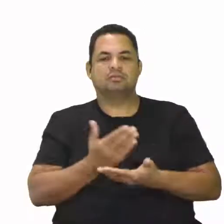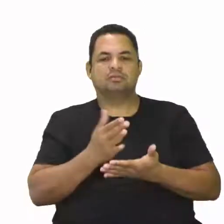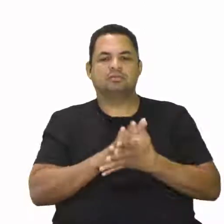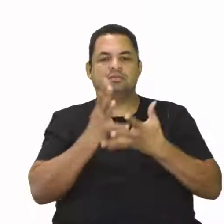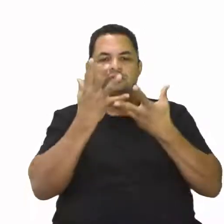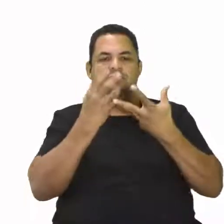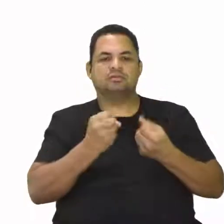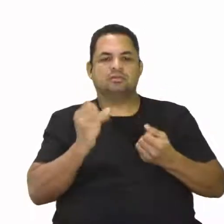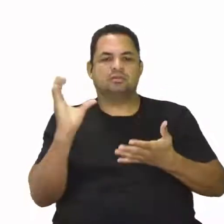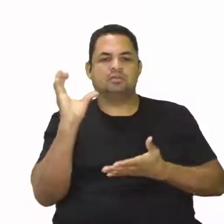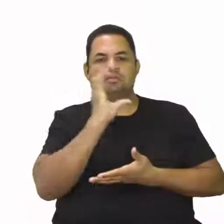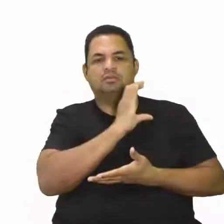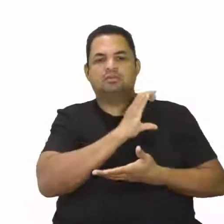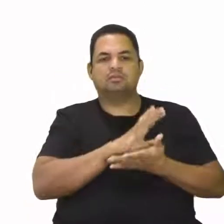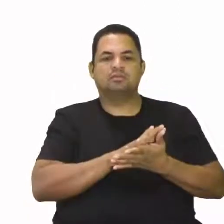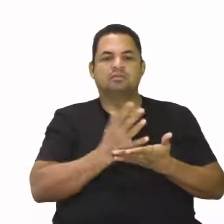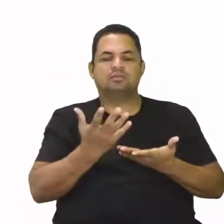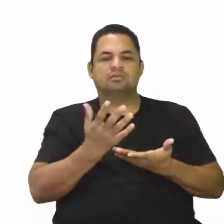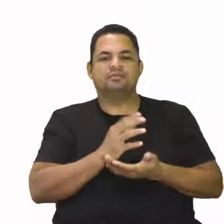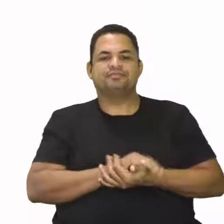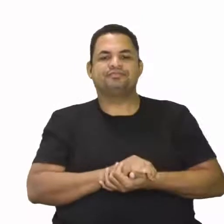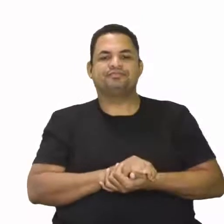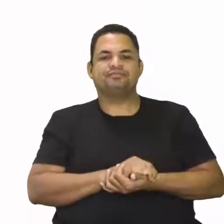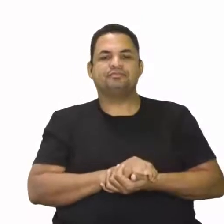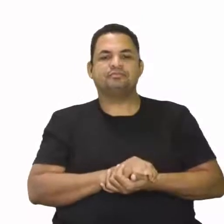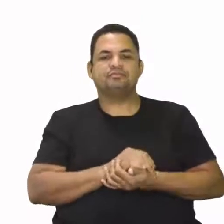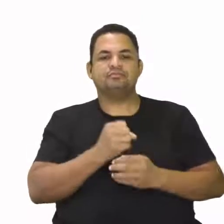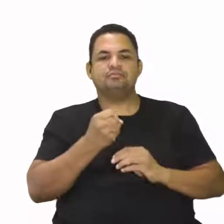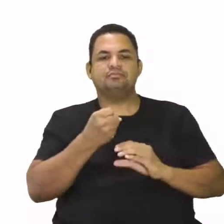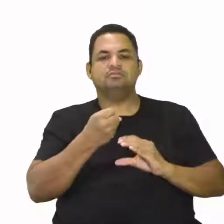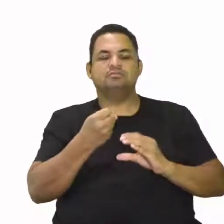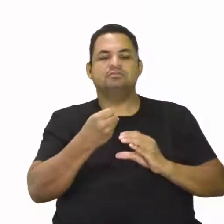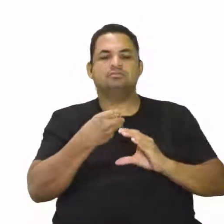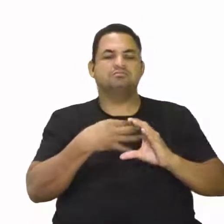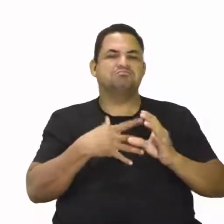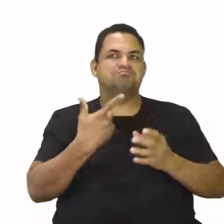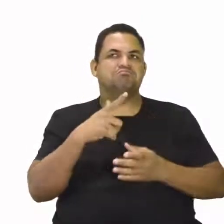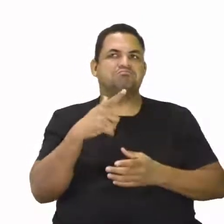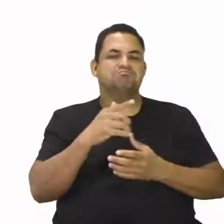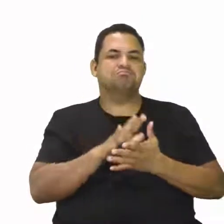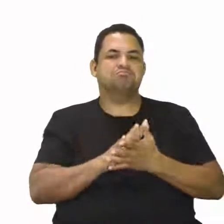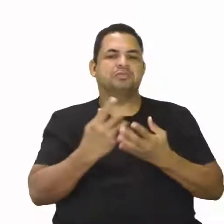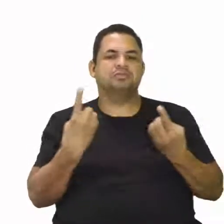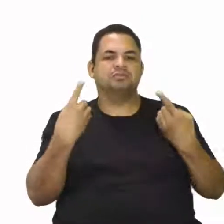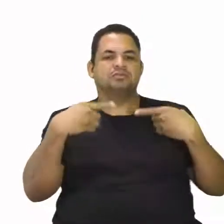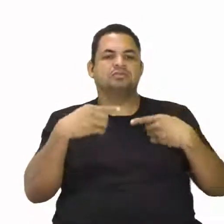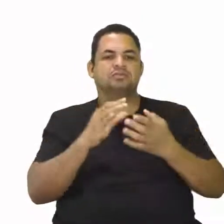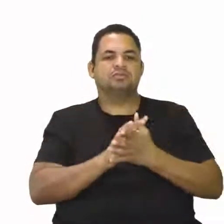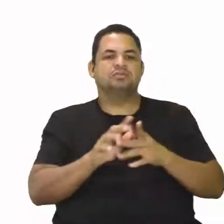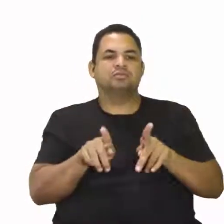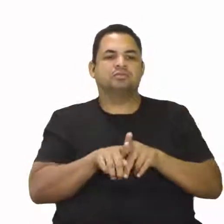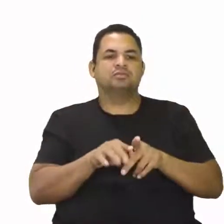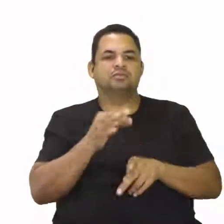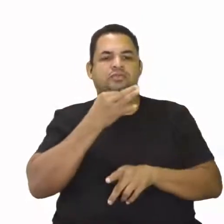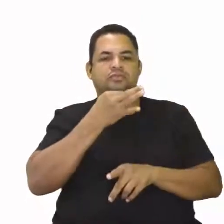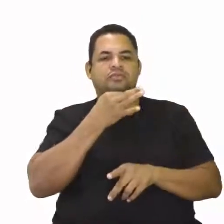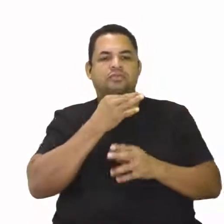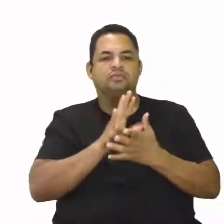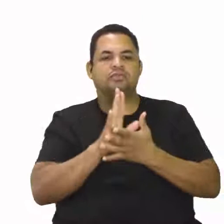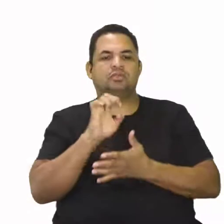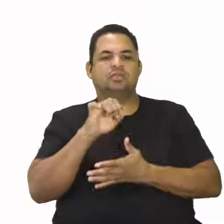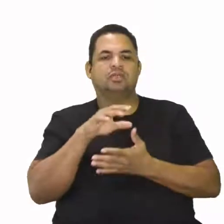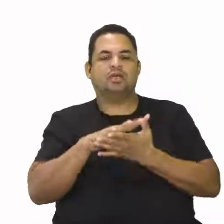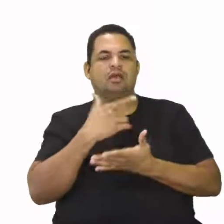aceitação imediata da provocação? Não. Descaracterização do convite é um desafio? Também não. Sugestão de armas